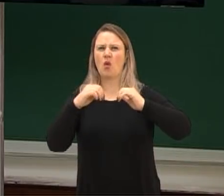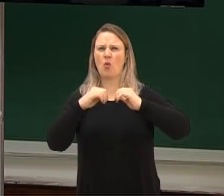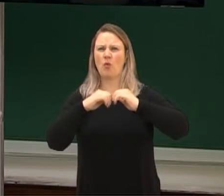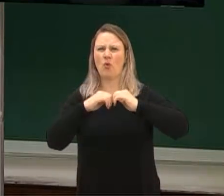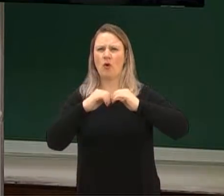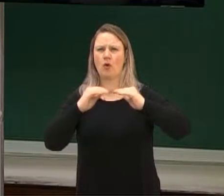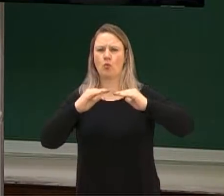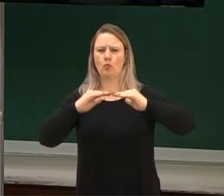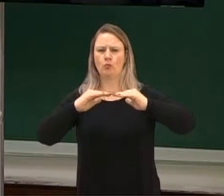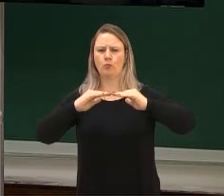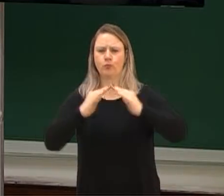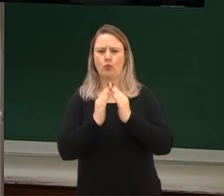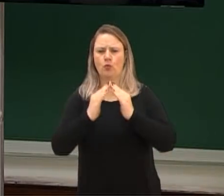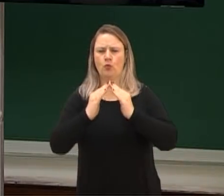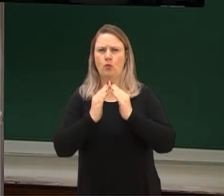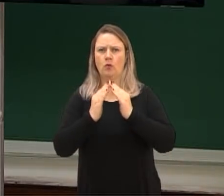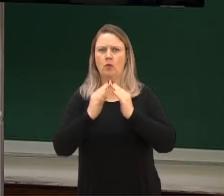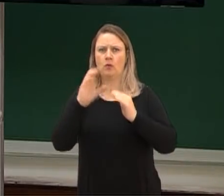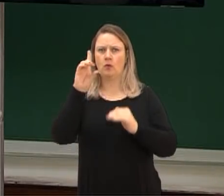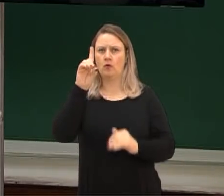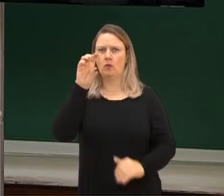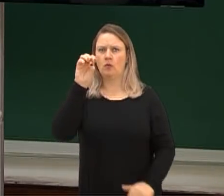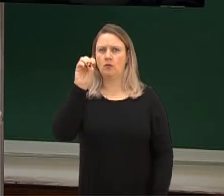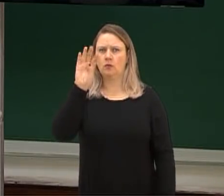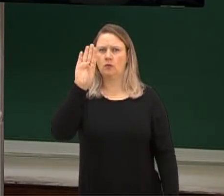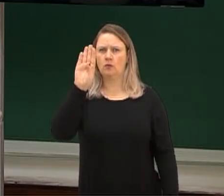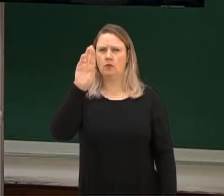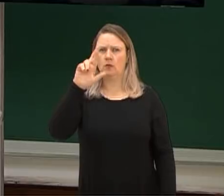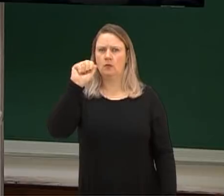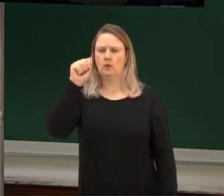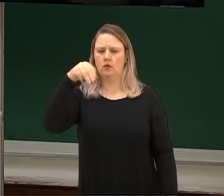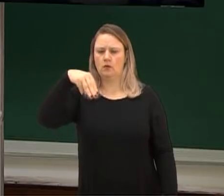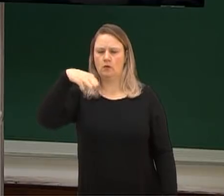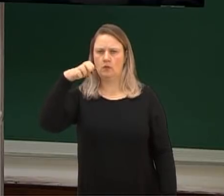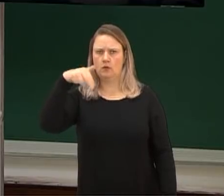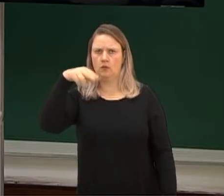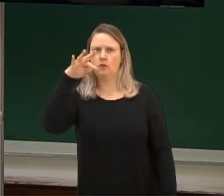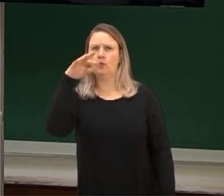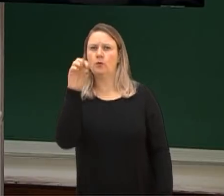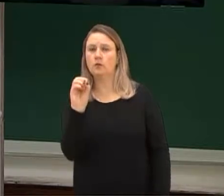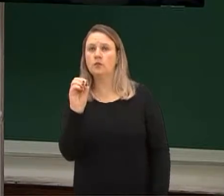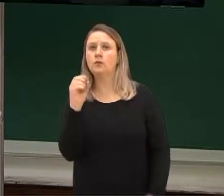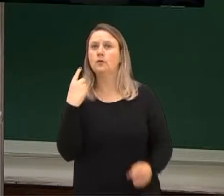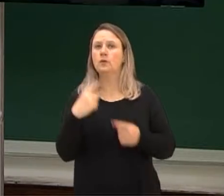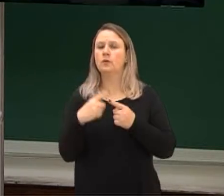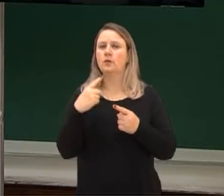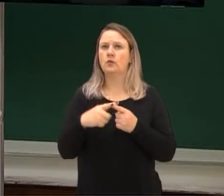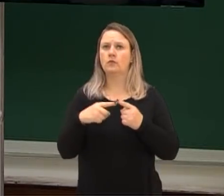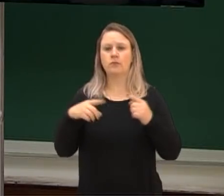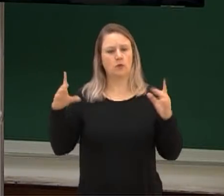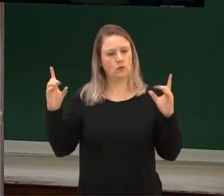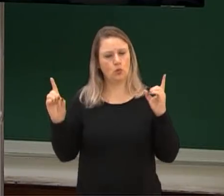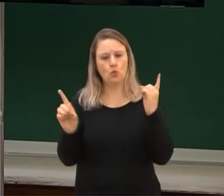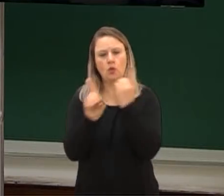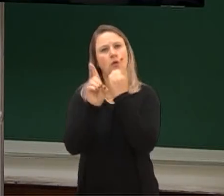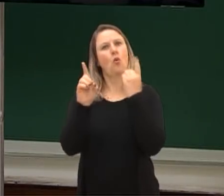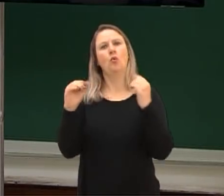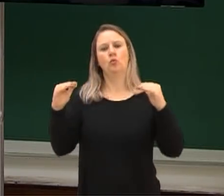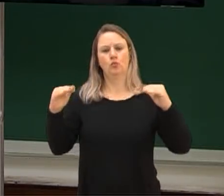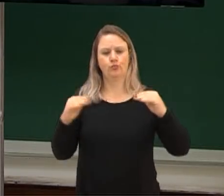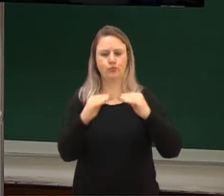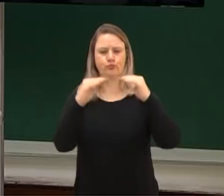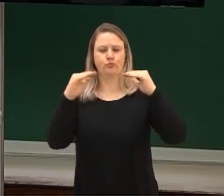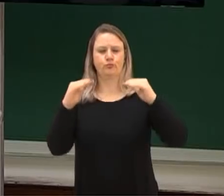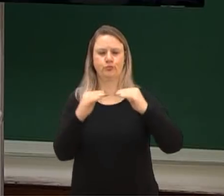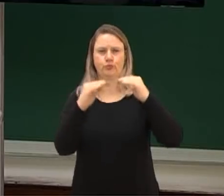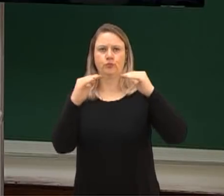a gente chama-se de dobramento da superfície terrestre, porque elas se encontram, elas se chocam frontalmente, e